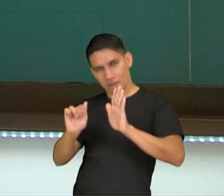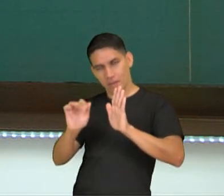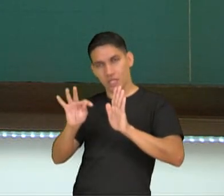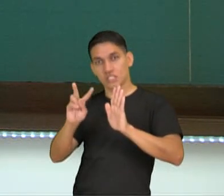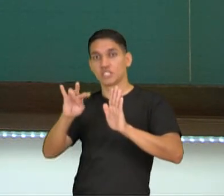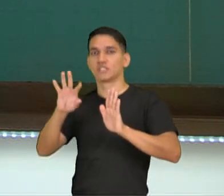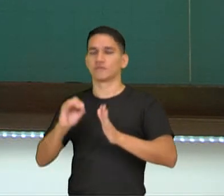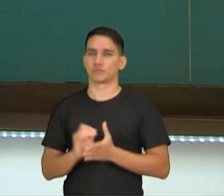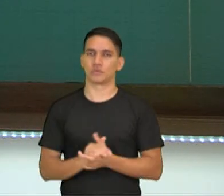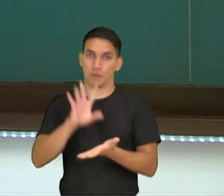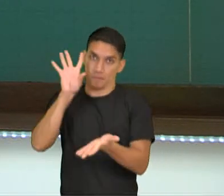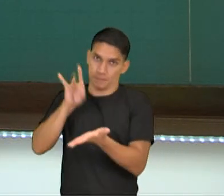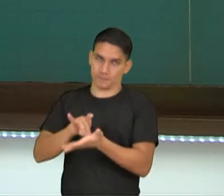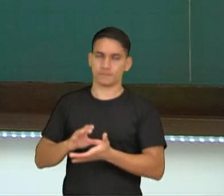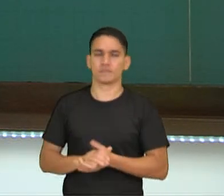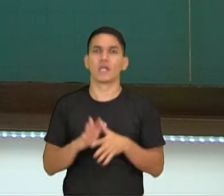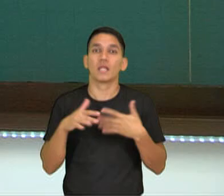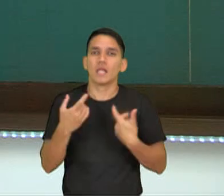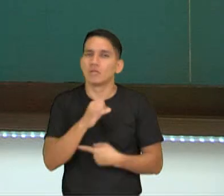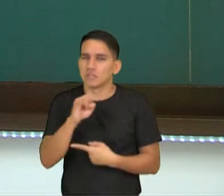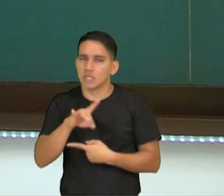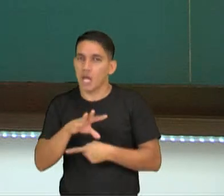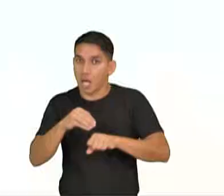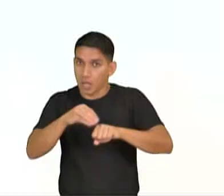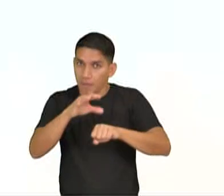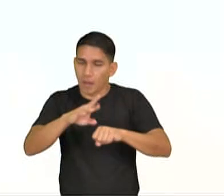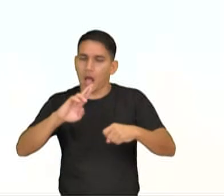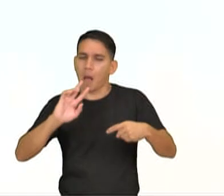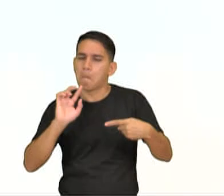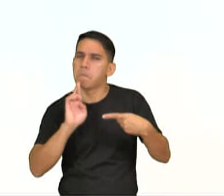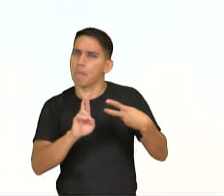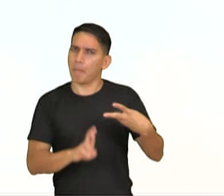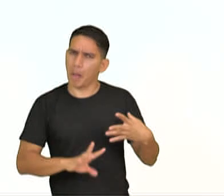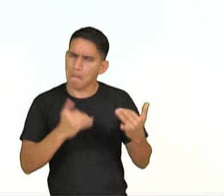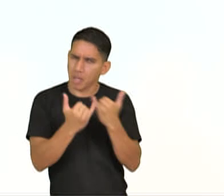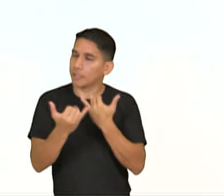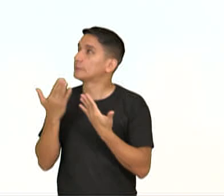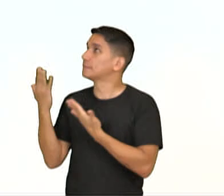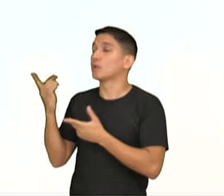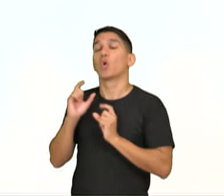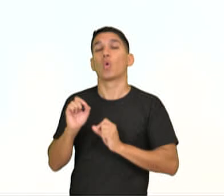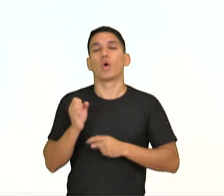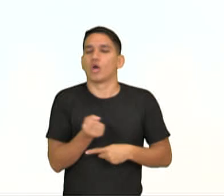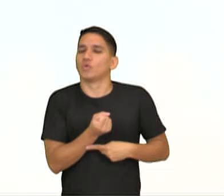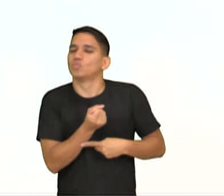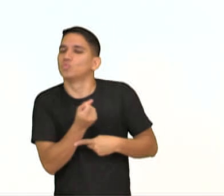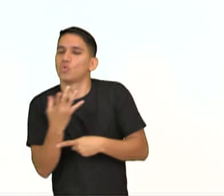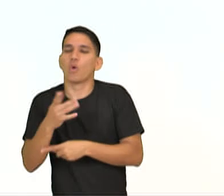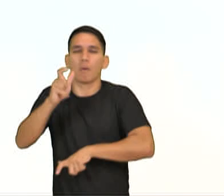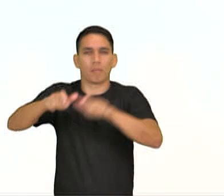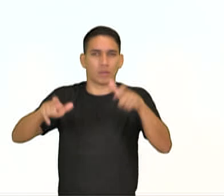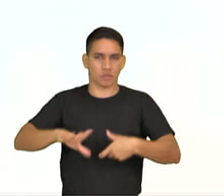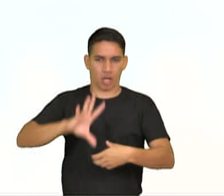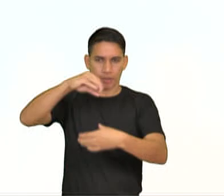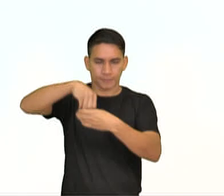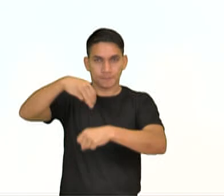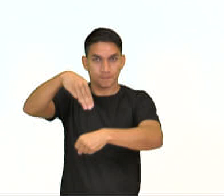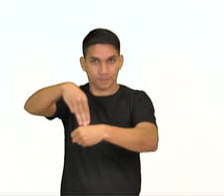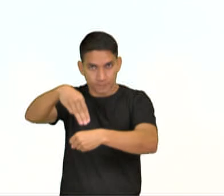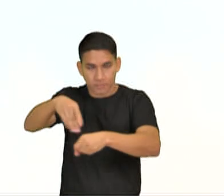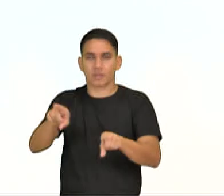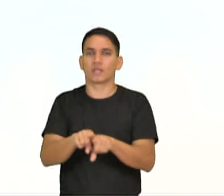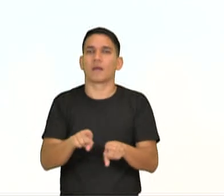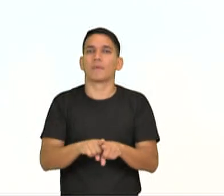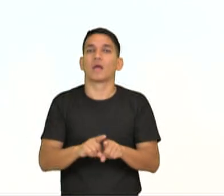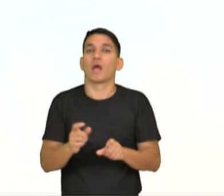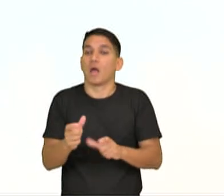vocês colocaram algo parecido informando o número de habitantes da cidade de Maringá, conciliação entre o crescimento